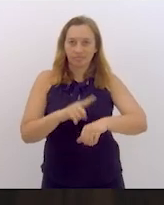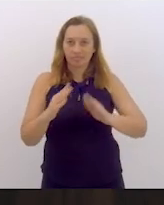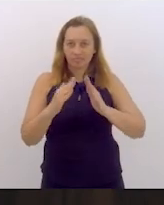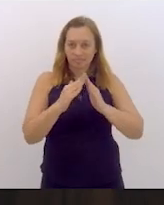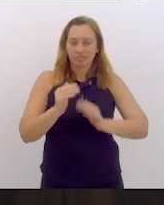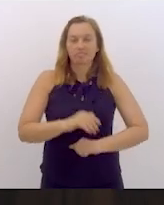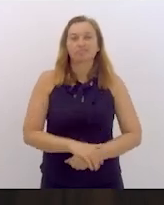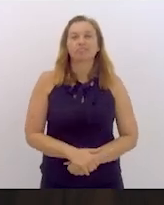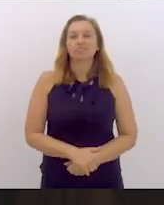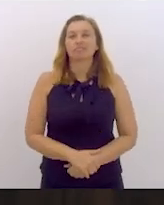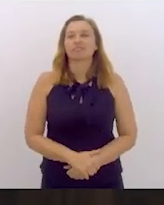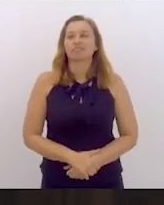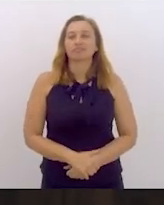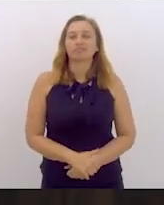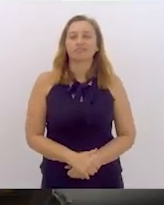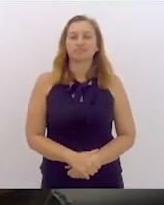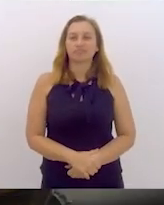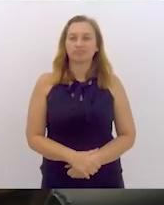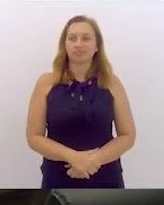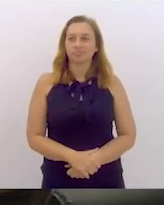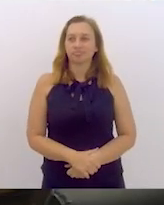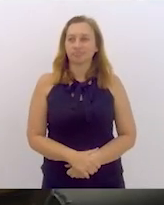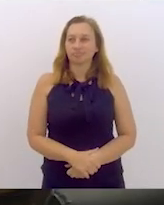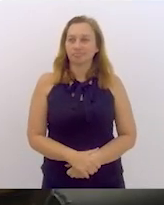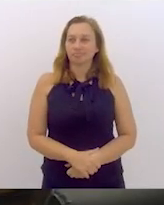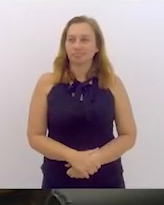de acordo com o tempo regimental